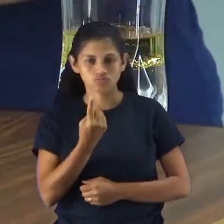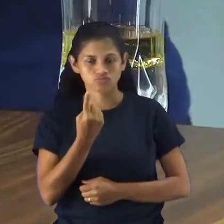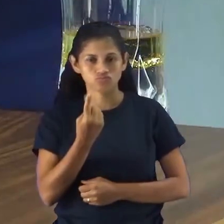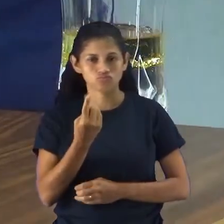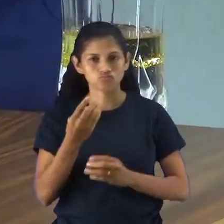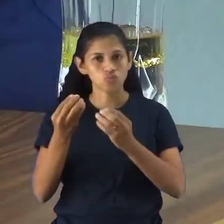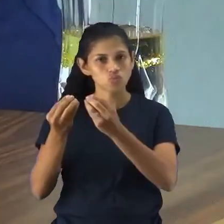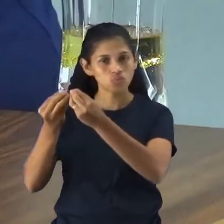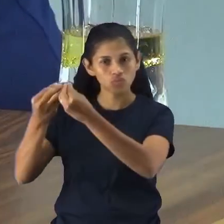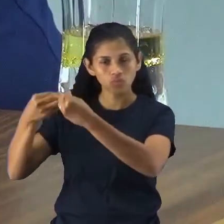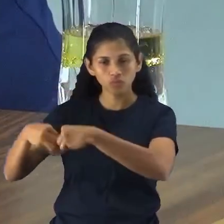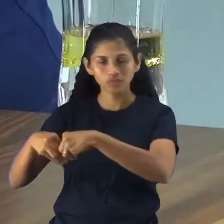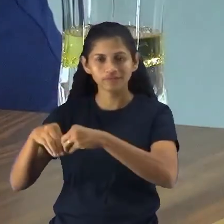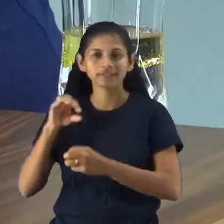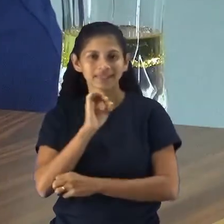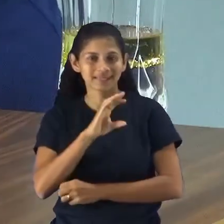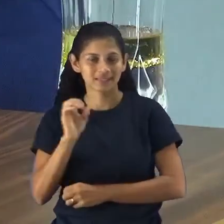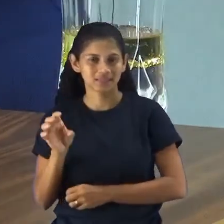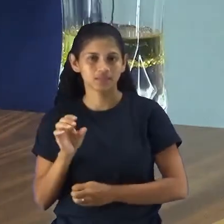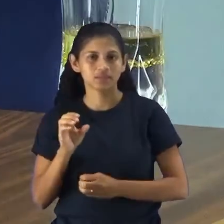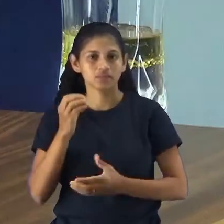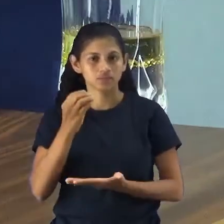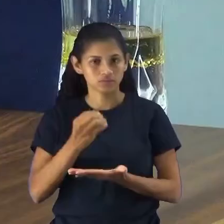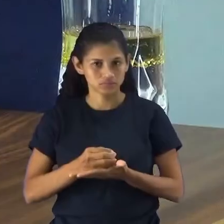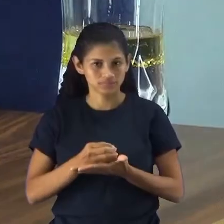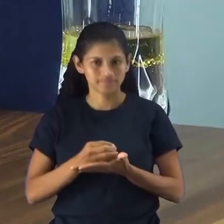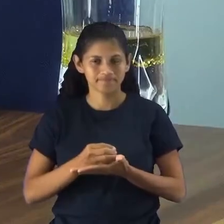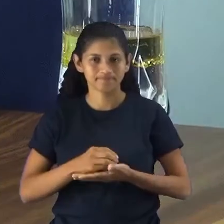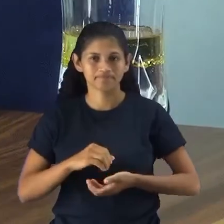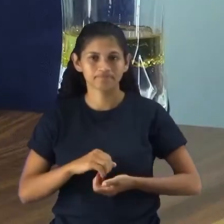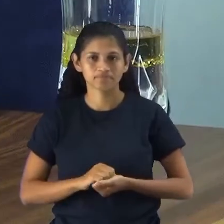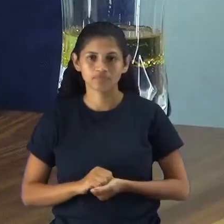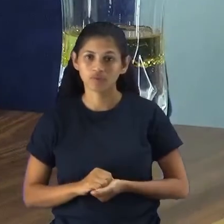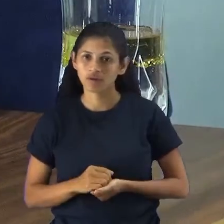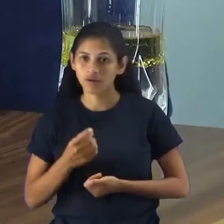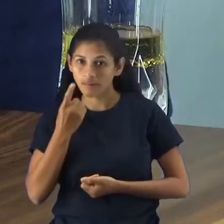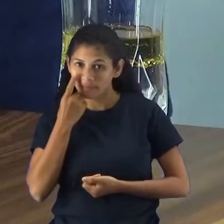copo. Vamos ver o que vai acontecer.